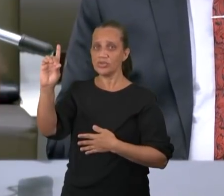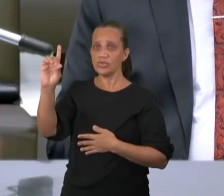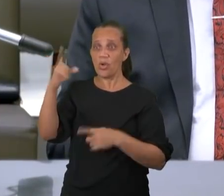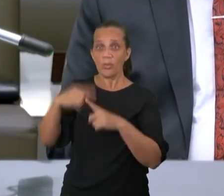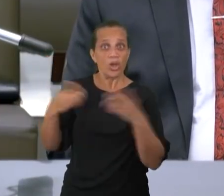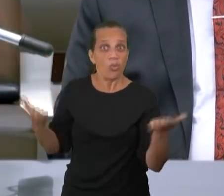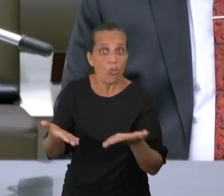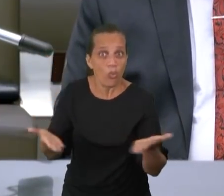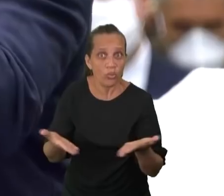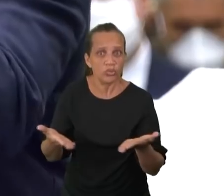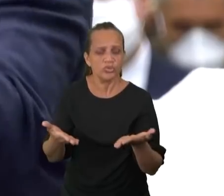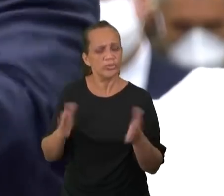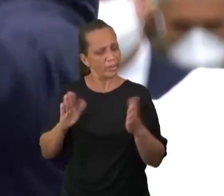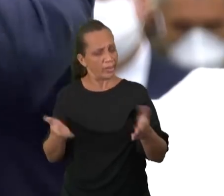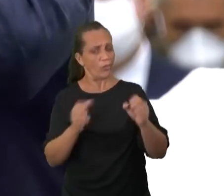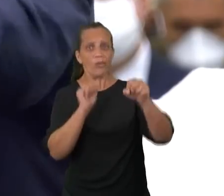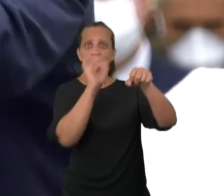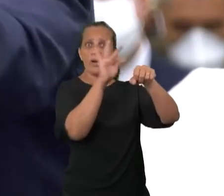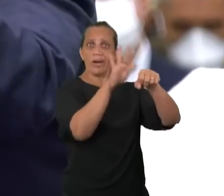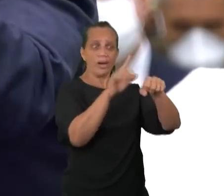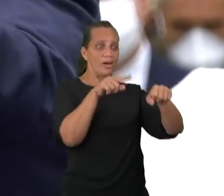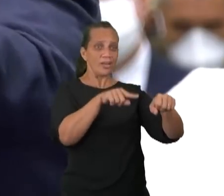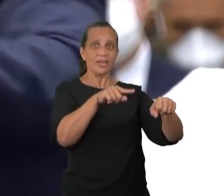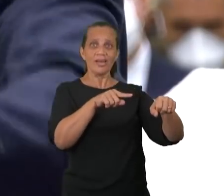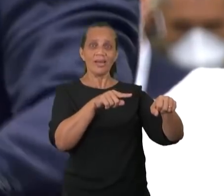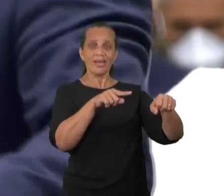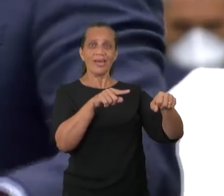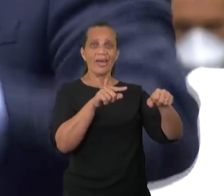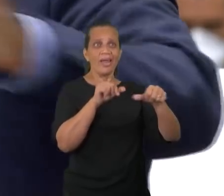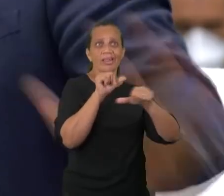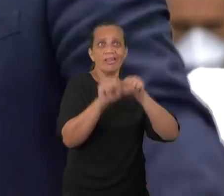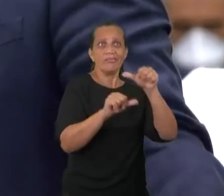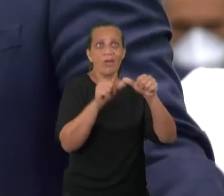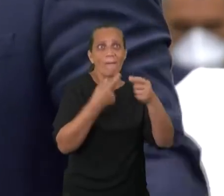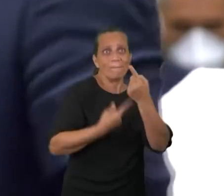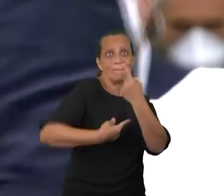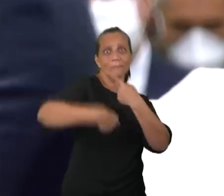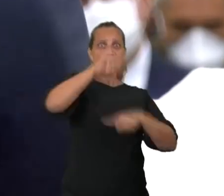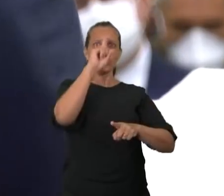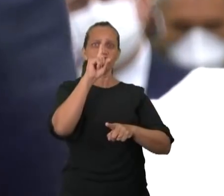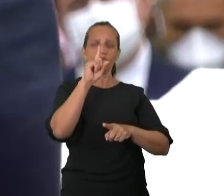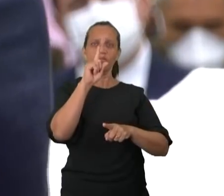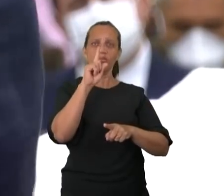creu, e quando se levantou, diz a Bíblia, não era mais o mesmo semblante, mudou.